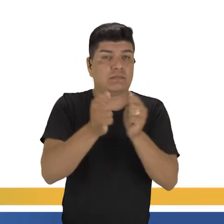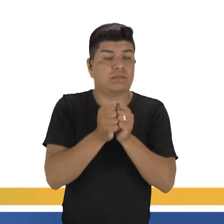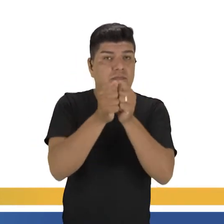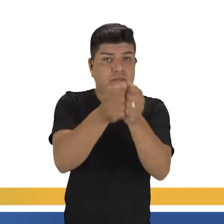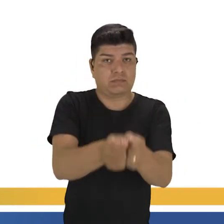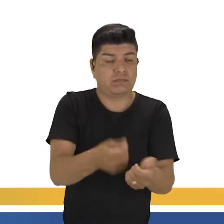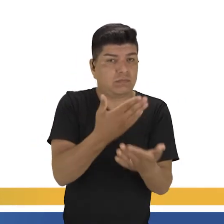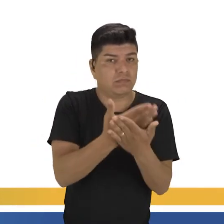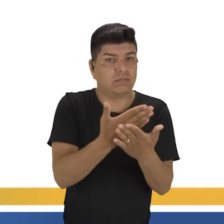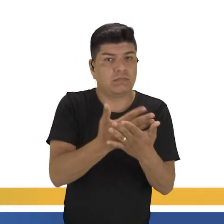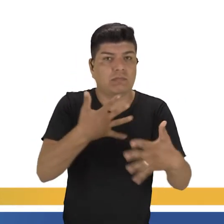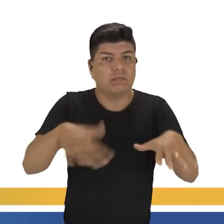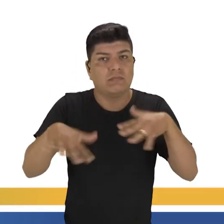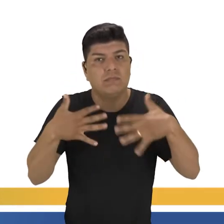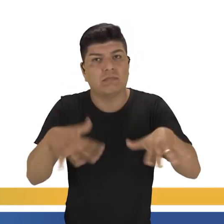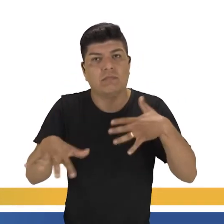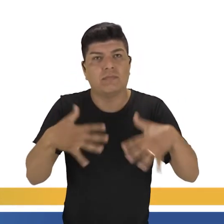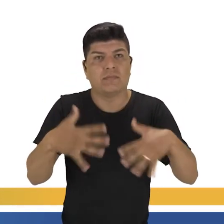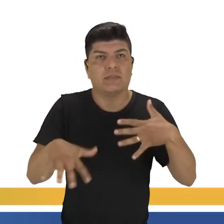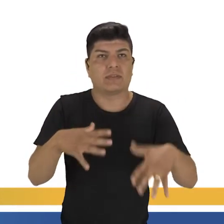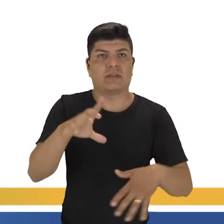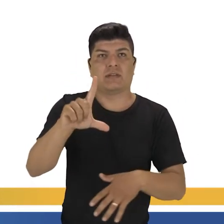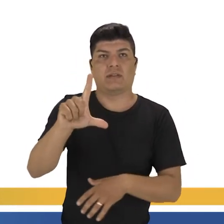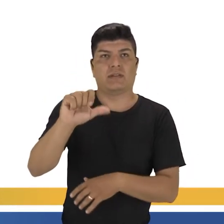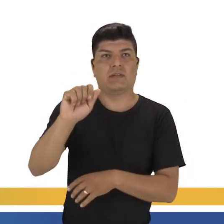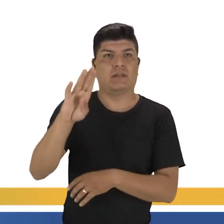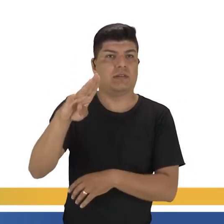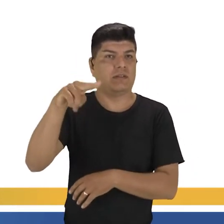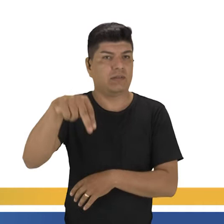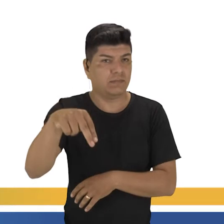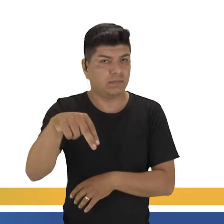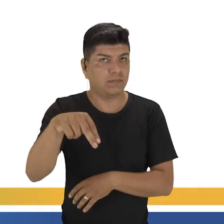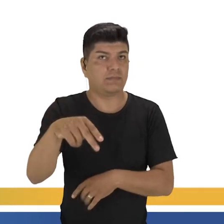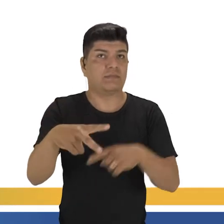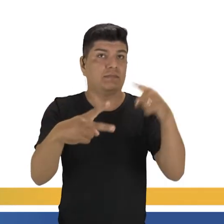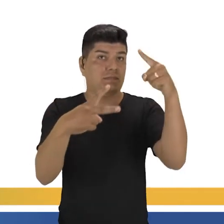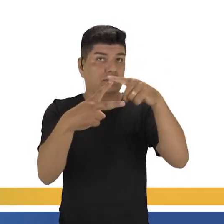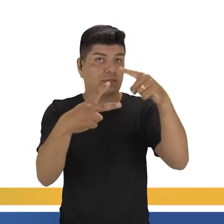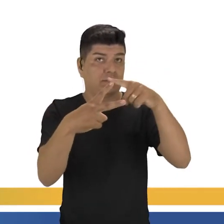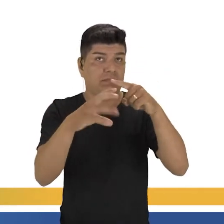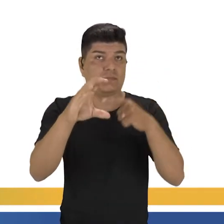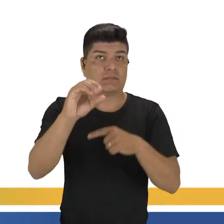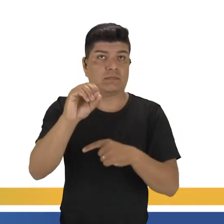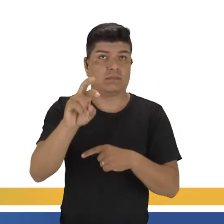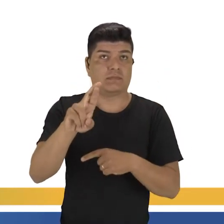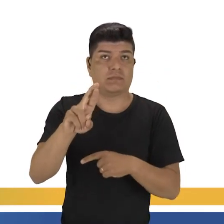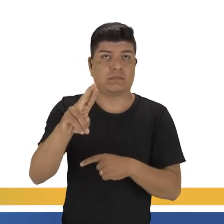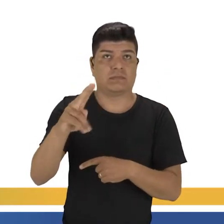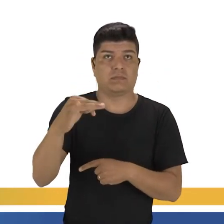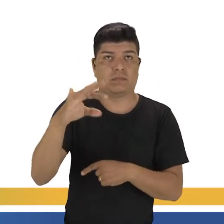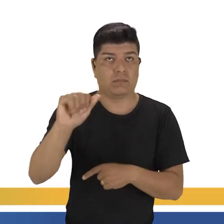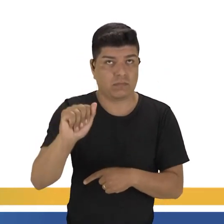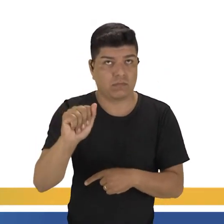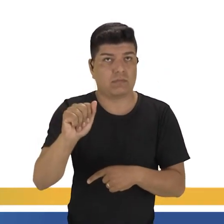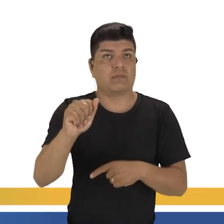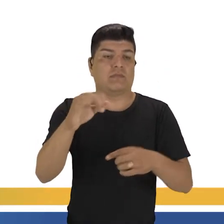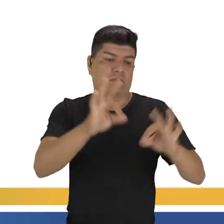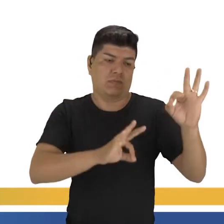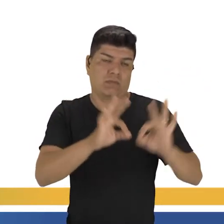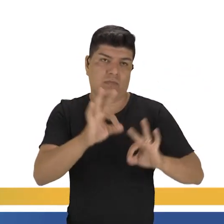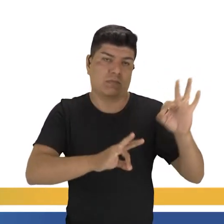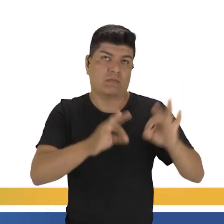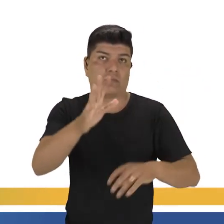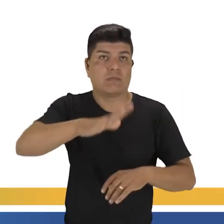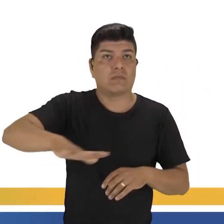parte dos estudos do movimento de Laban, nós temos que pensar na corêutica, que é a organização desse espaço do movimento, e